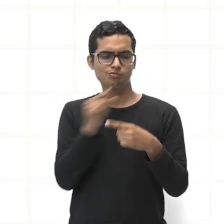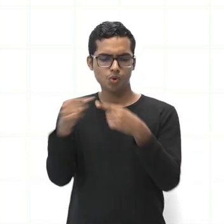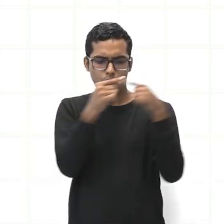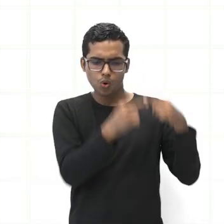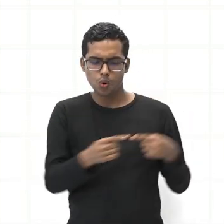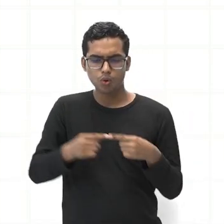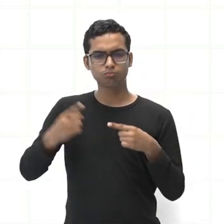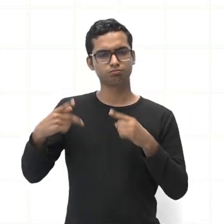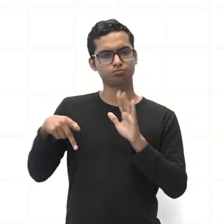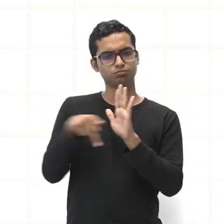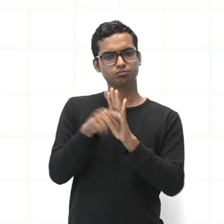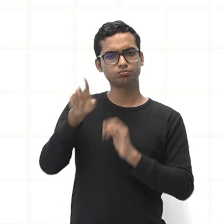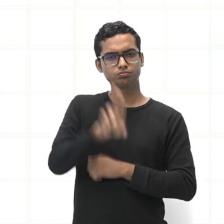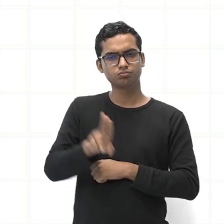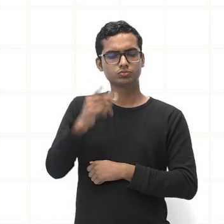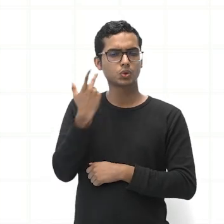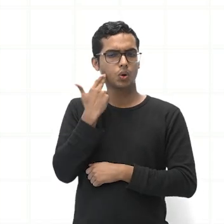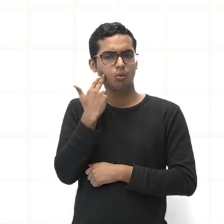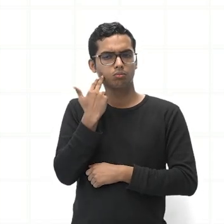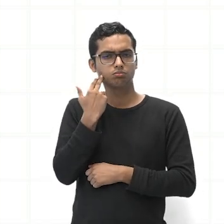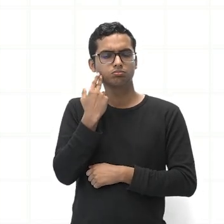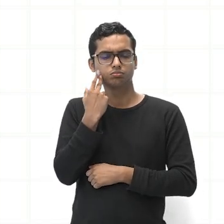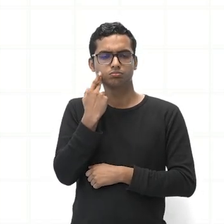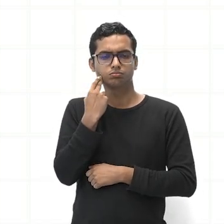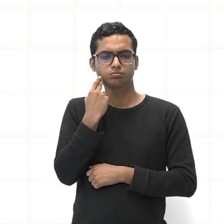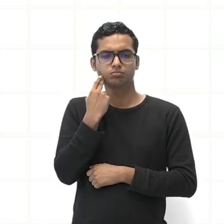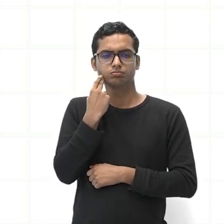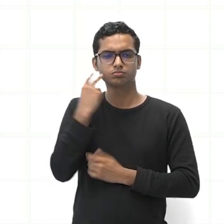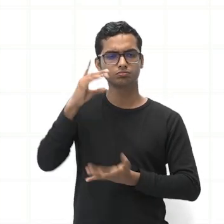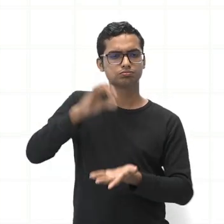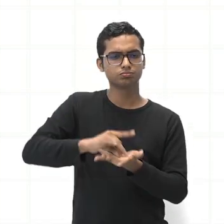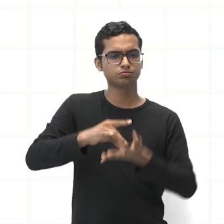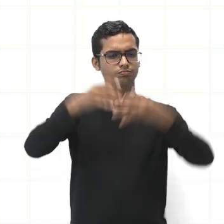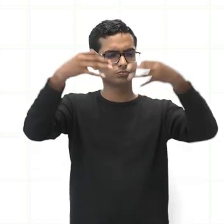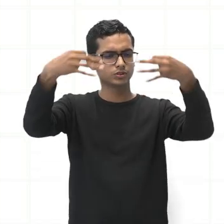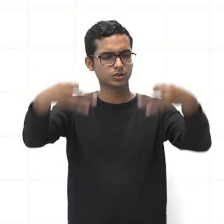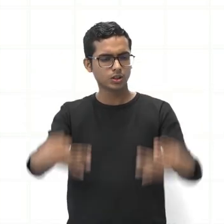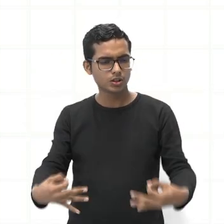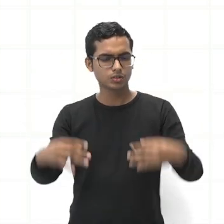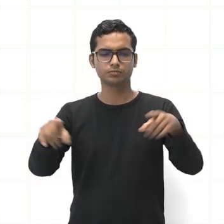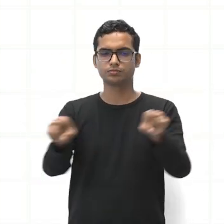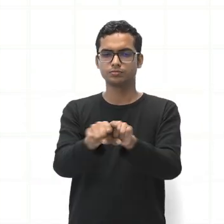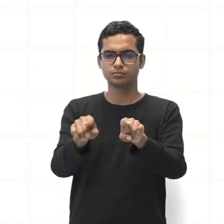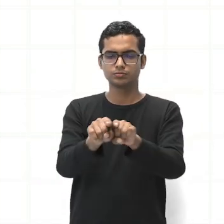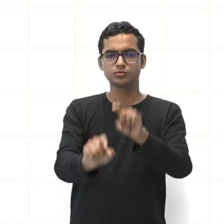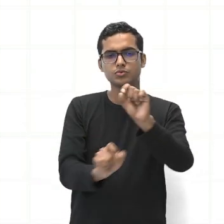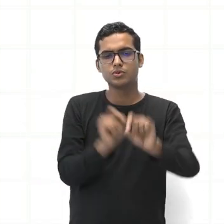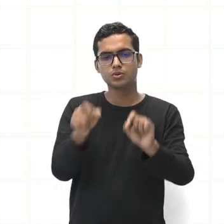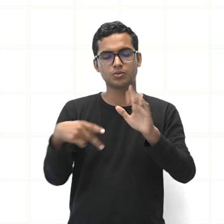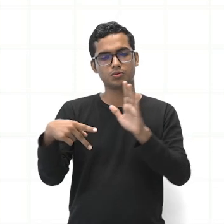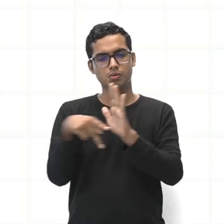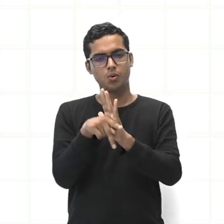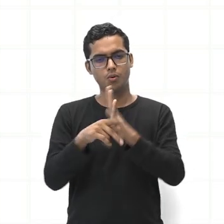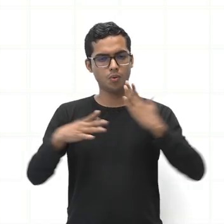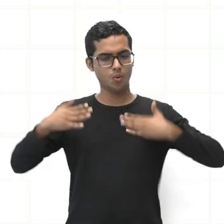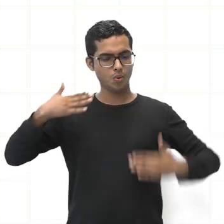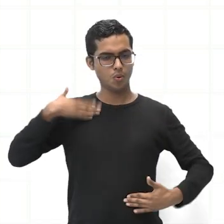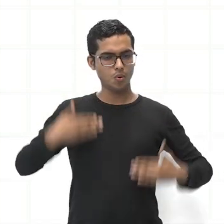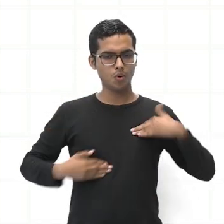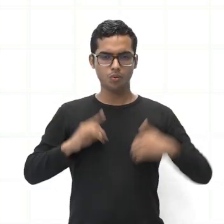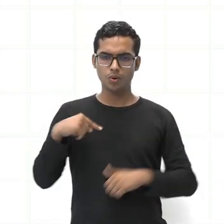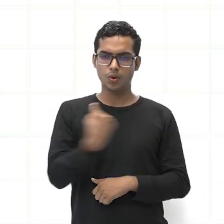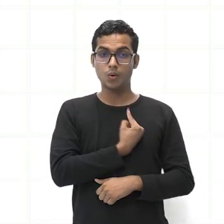ajustada para que o seu funcionamento ocorra de maneira correta. Ou seja, para o nosso